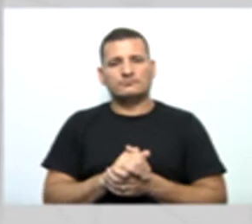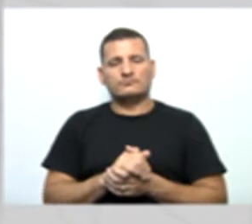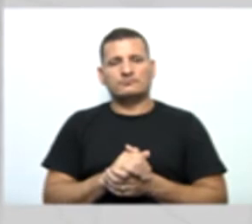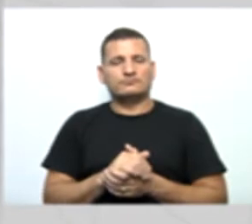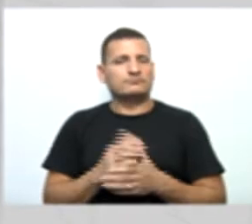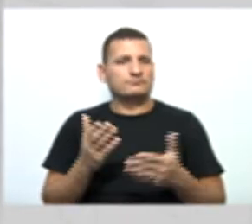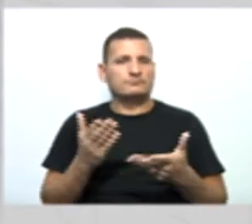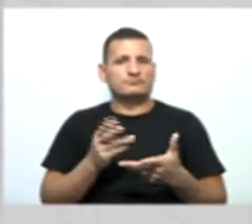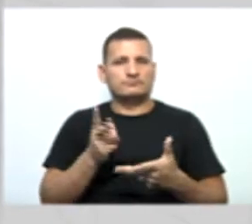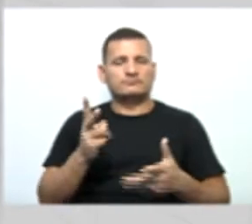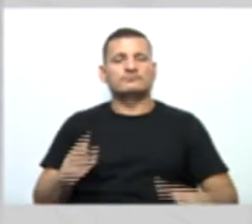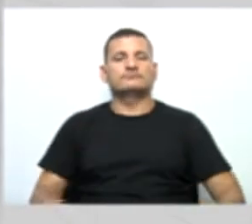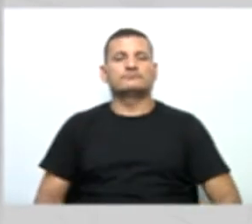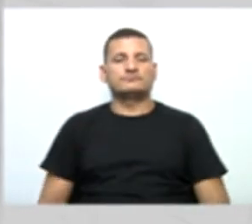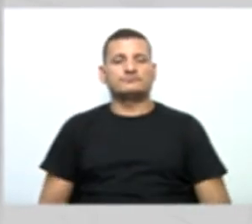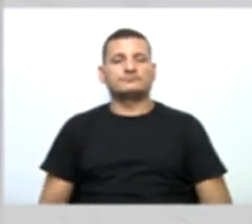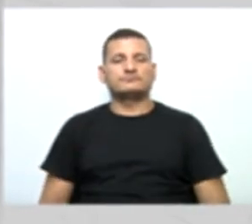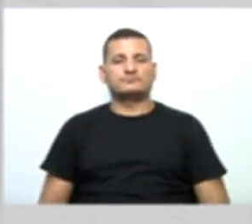vamos lá.